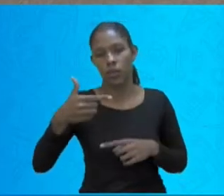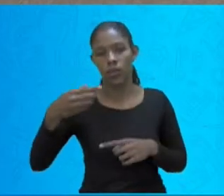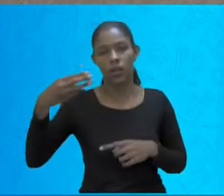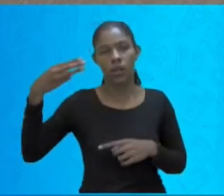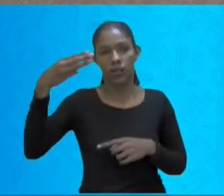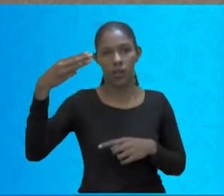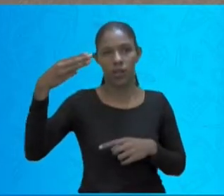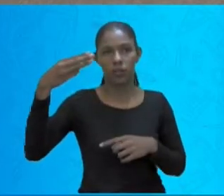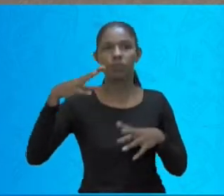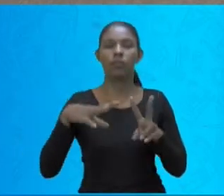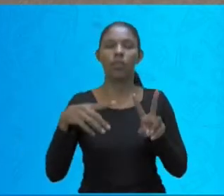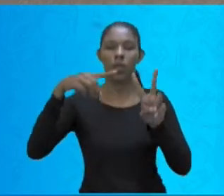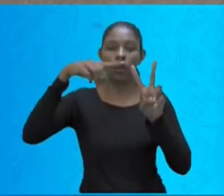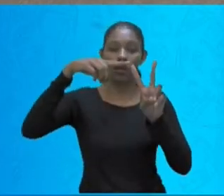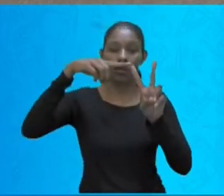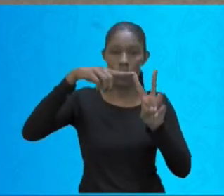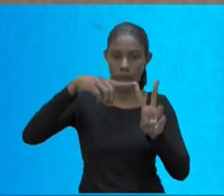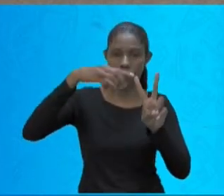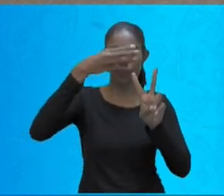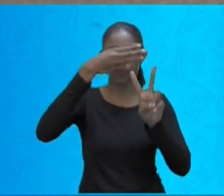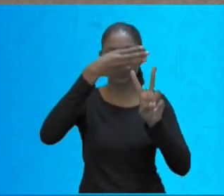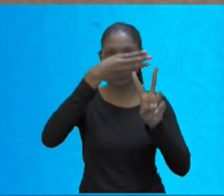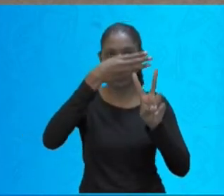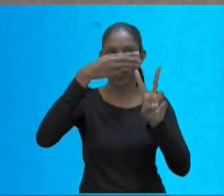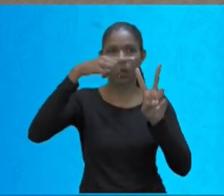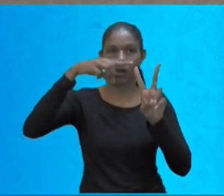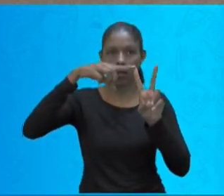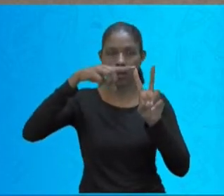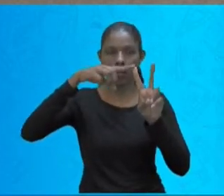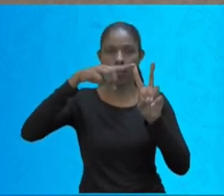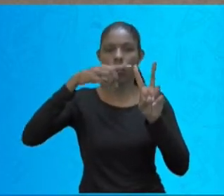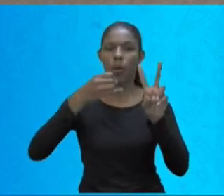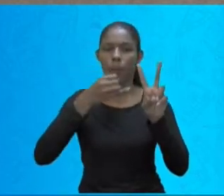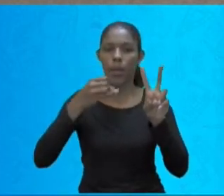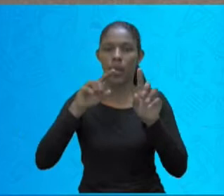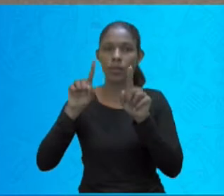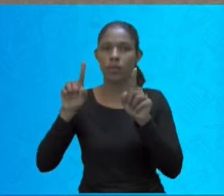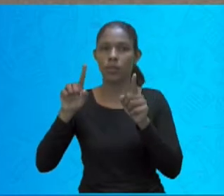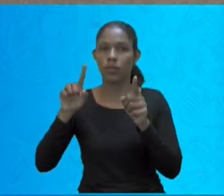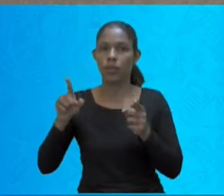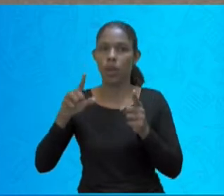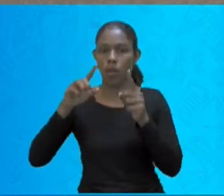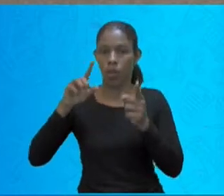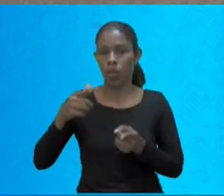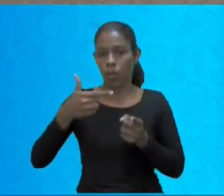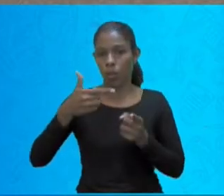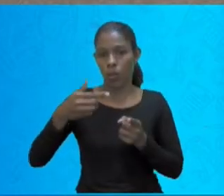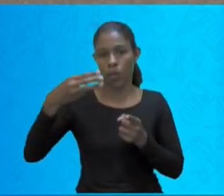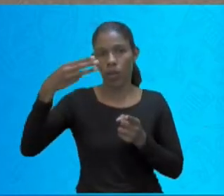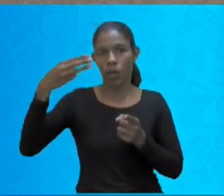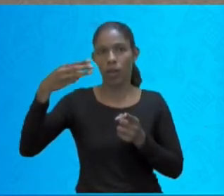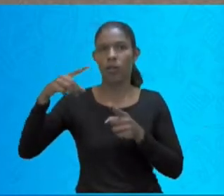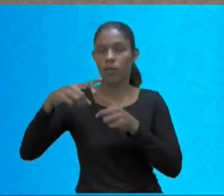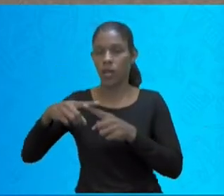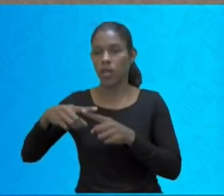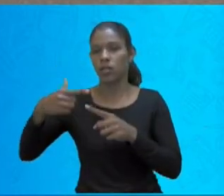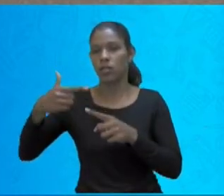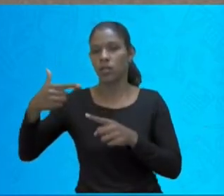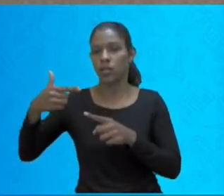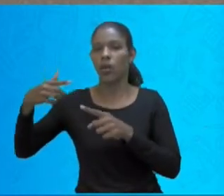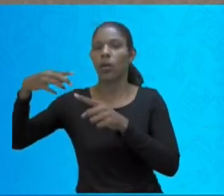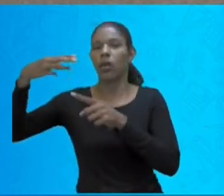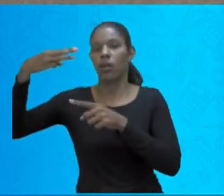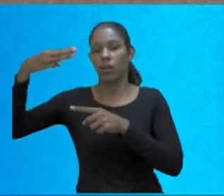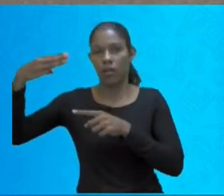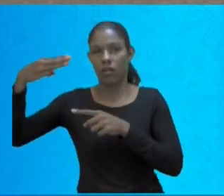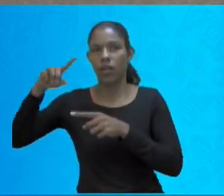Ficando assim, raiz cúbica de menos 2 elevado ao cubo vezes 2 elevado ao cubo vai ser igual